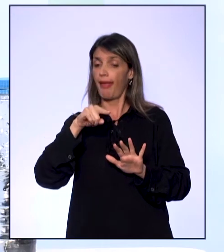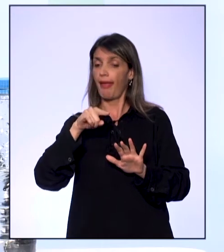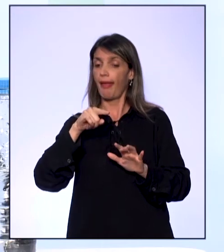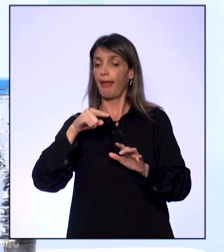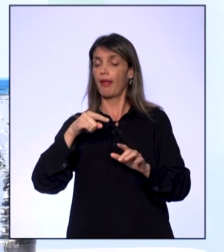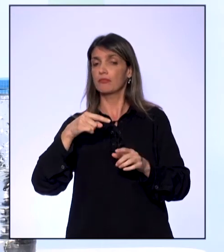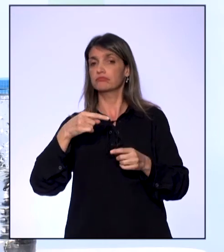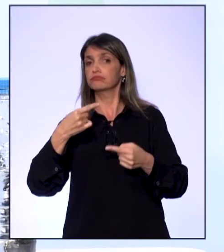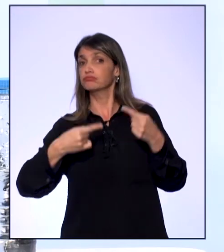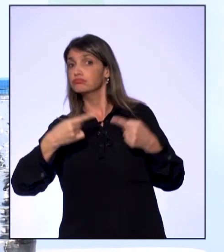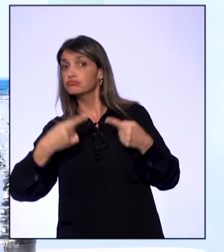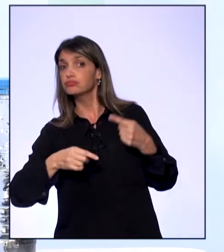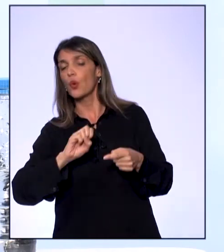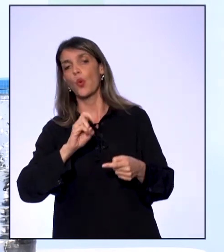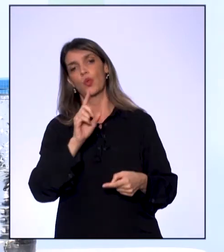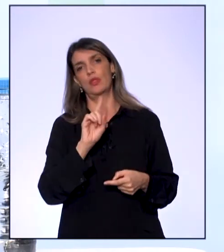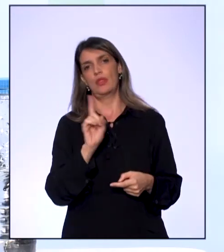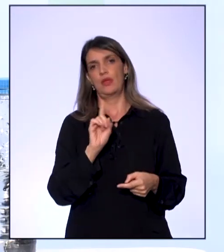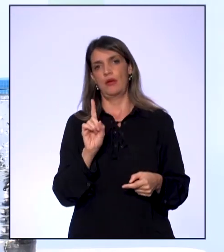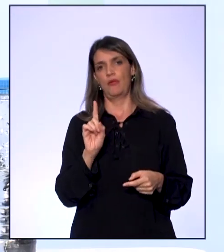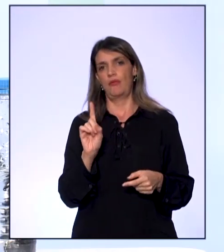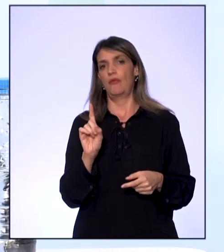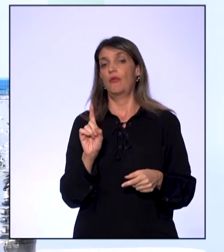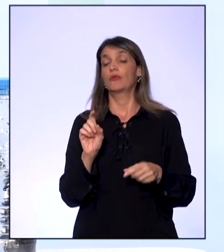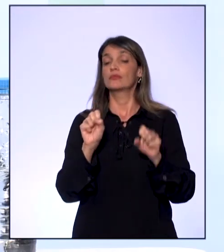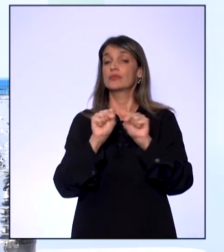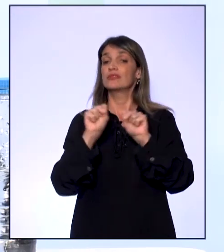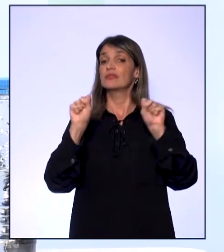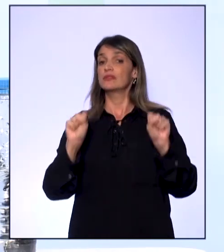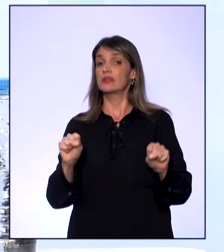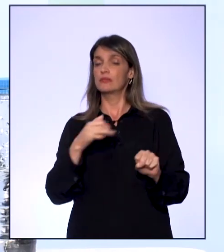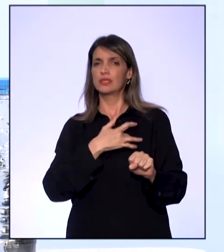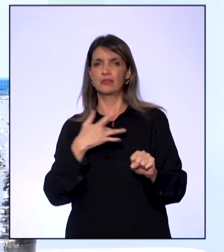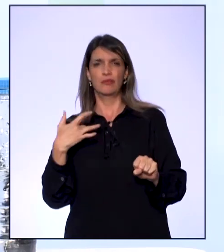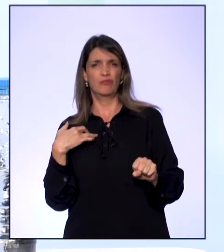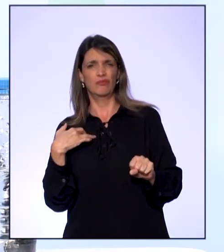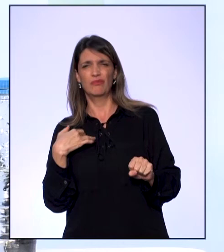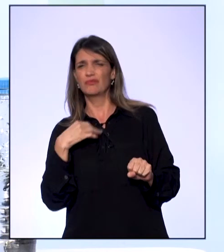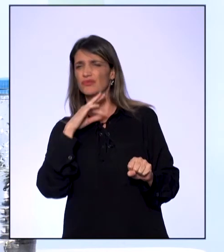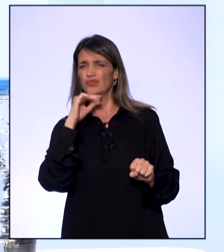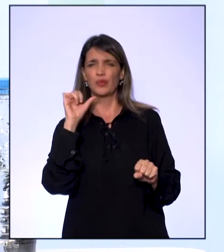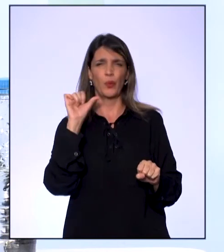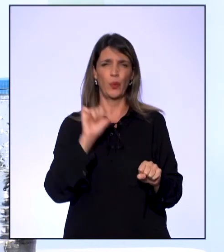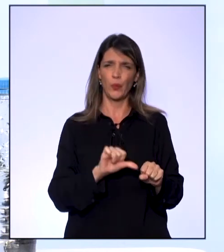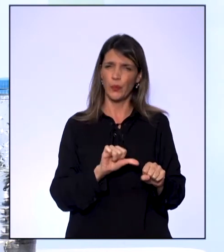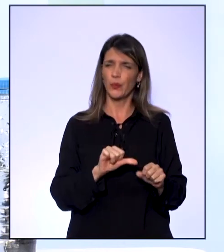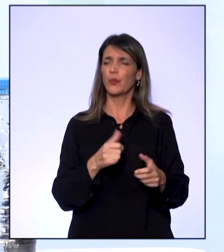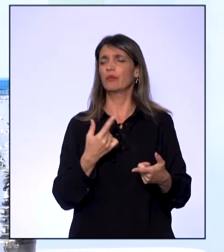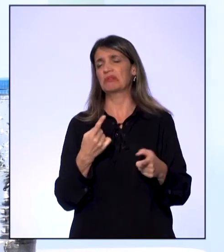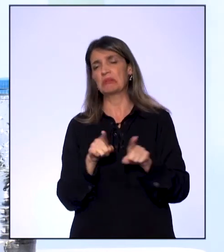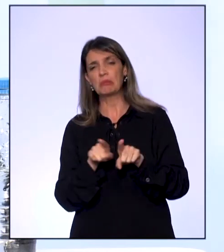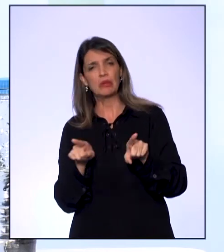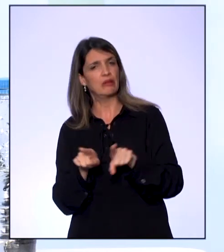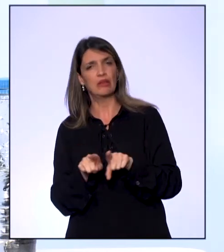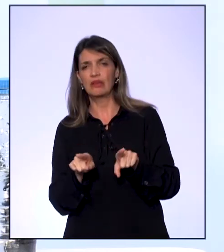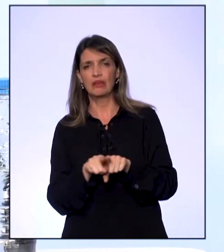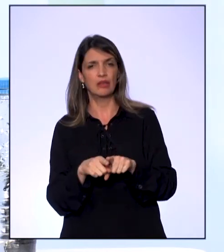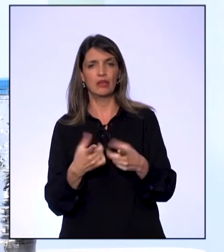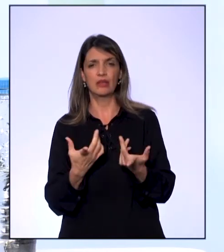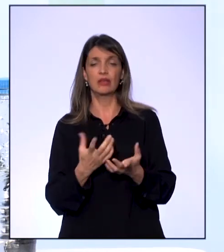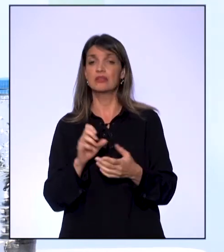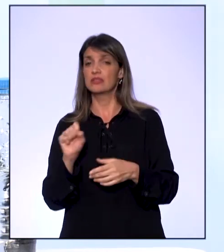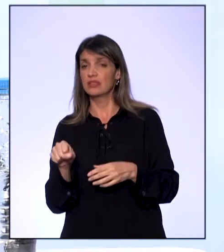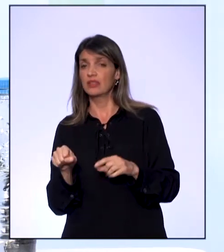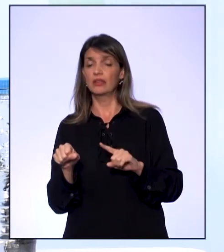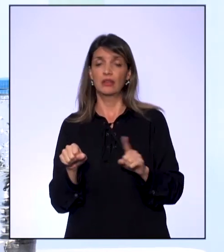não. O sistema de saúde, que muitas vezes o aluno trata como precário, né? A gente vai falar da questão da precariedade do sistema de saúde ou não.